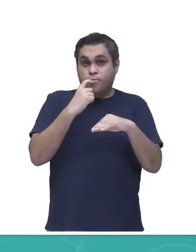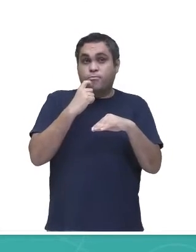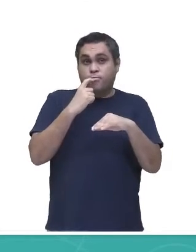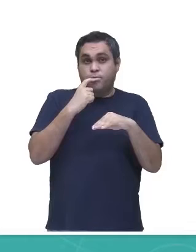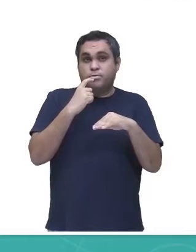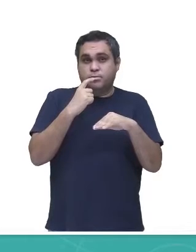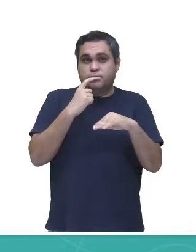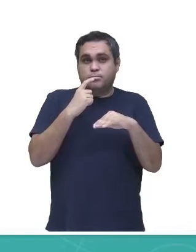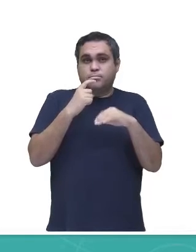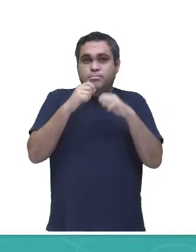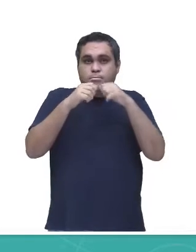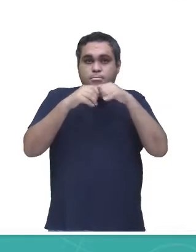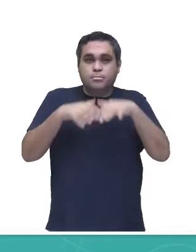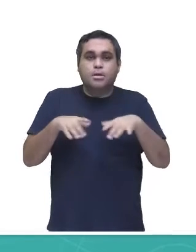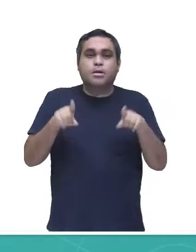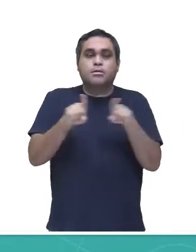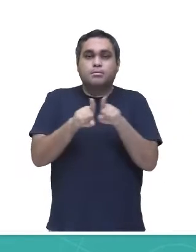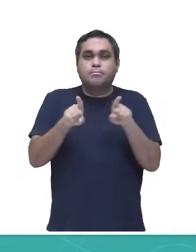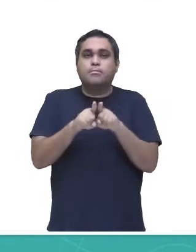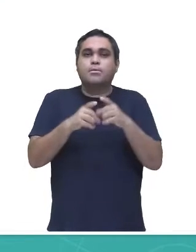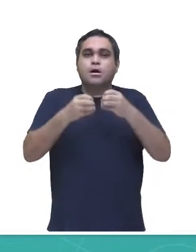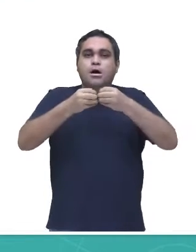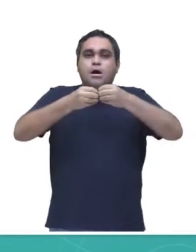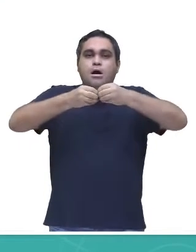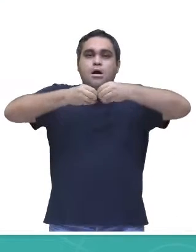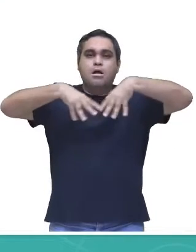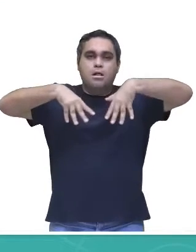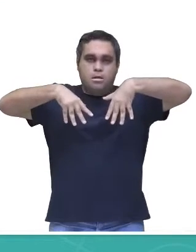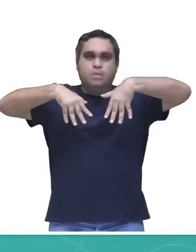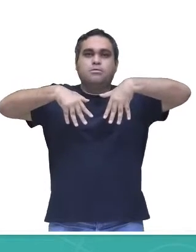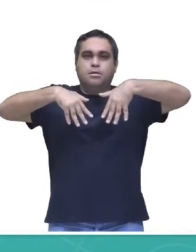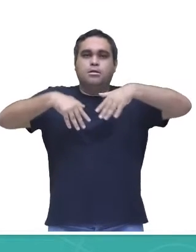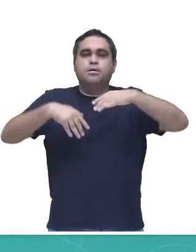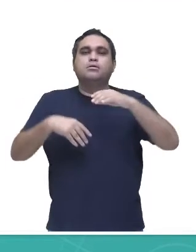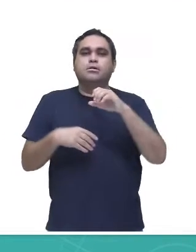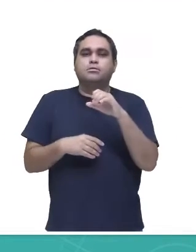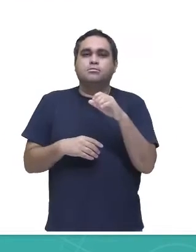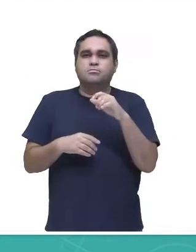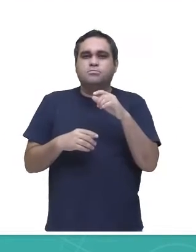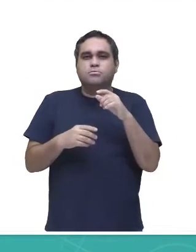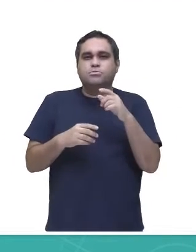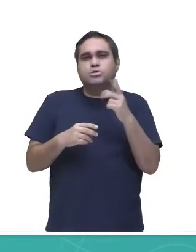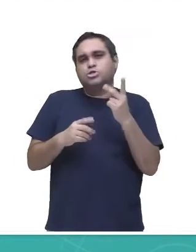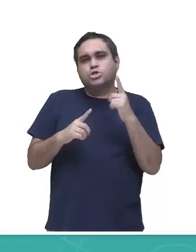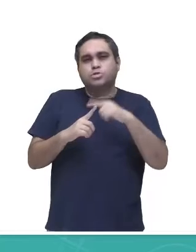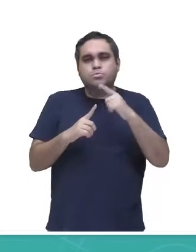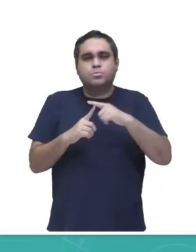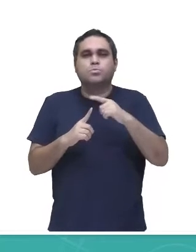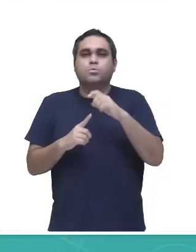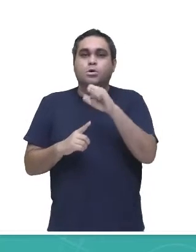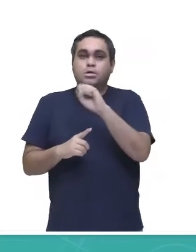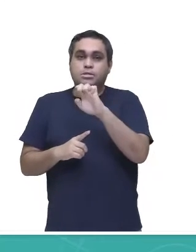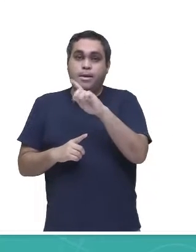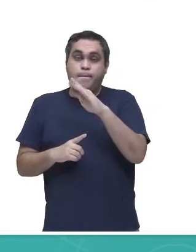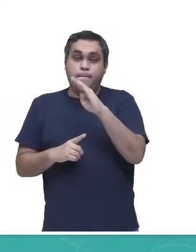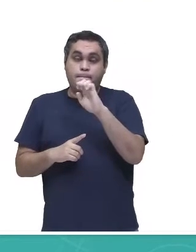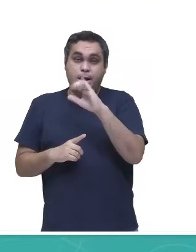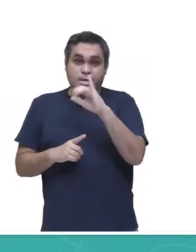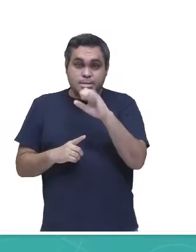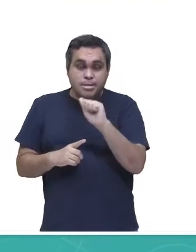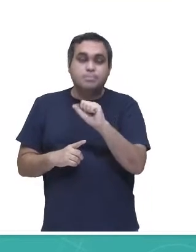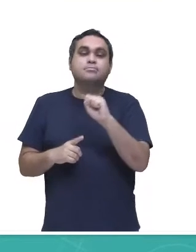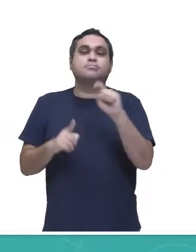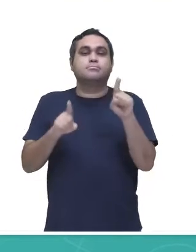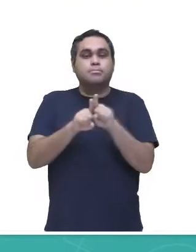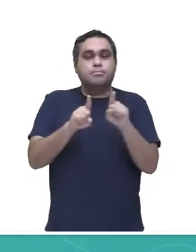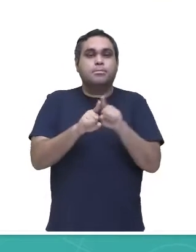pelos, glândulas sebáceas, que produzem o sebo, glândulas sudoríparas, que produzem suor, além